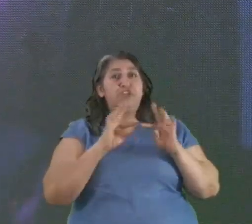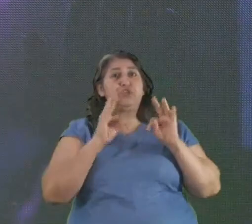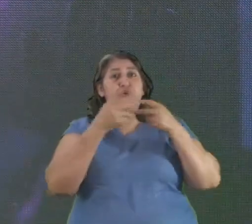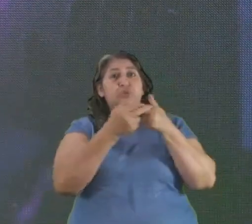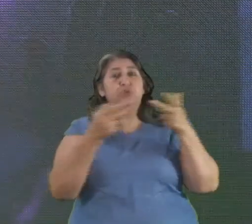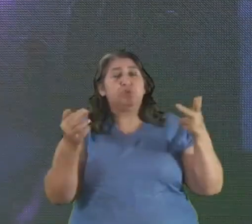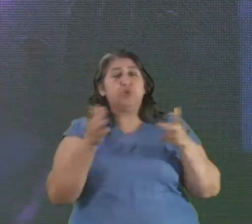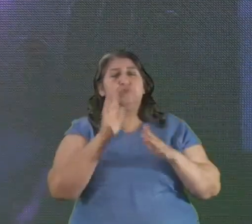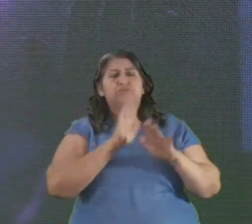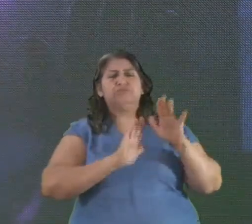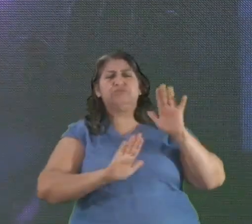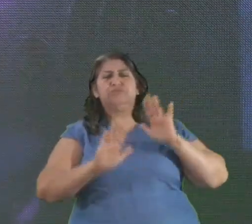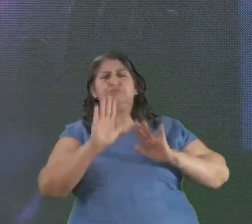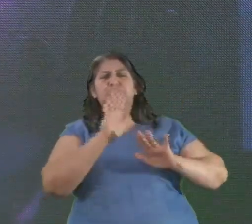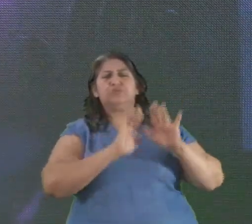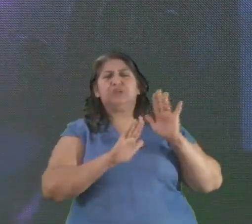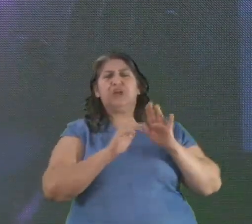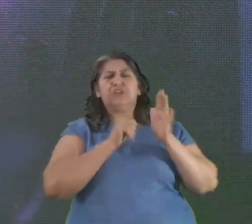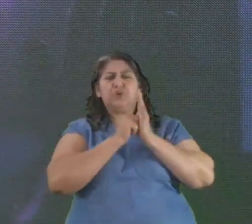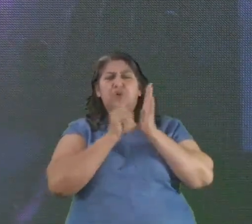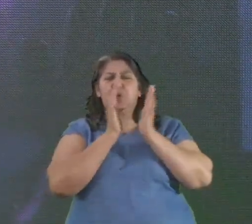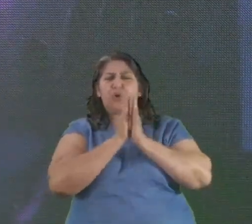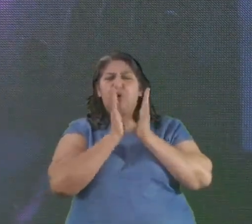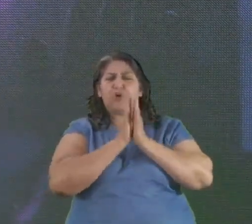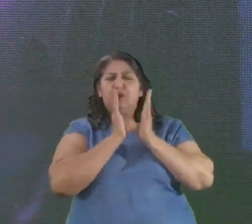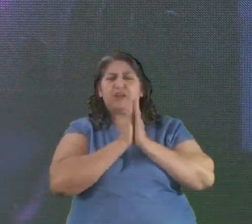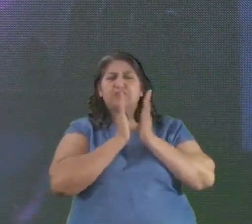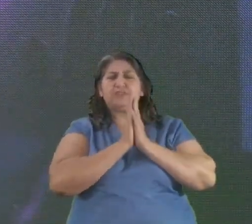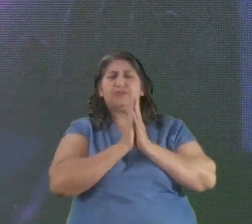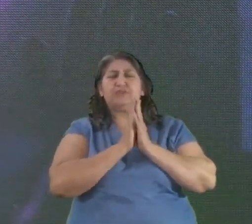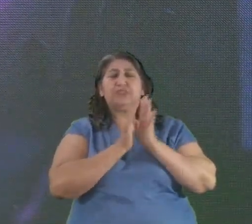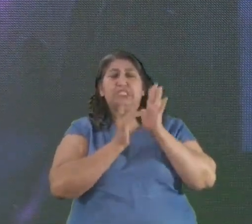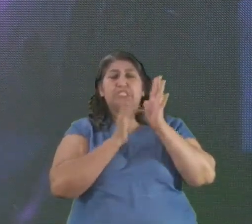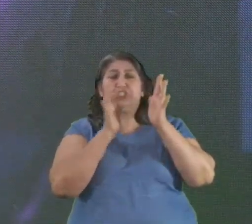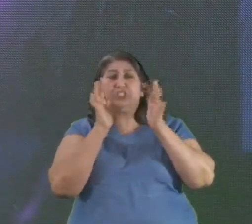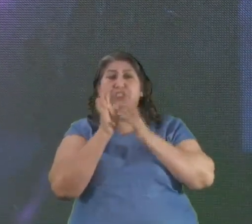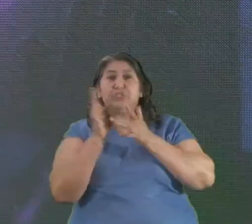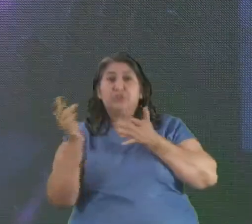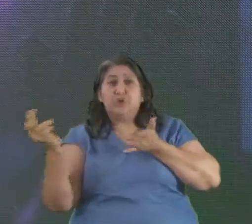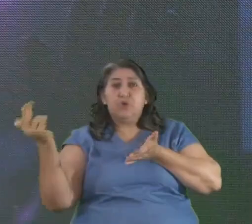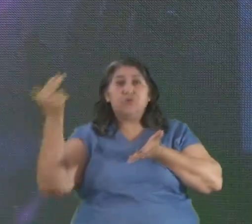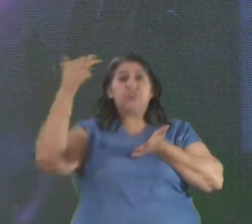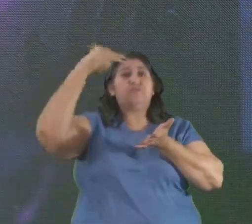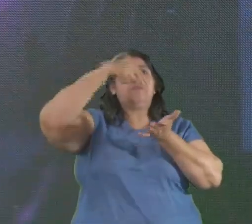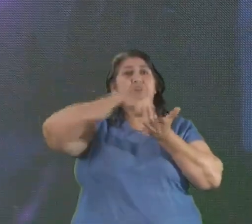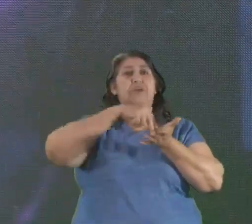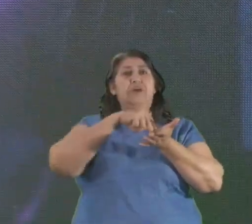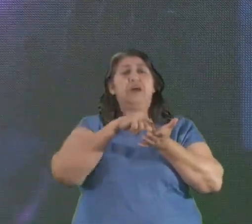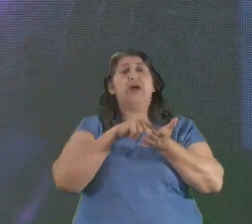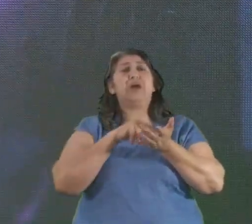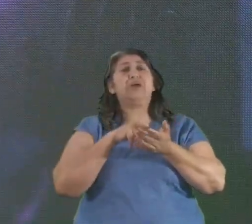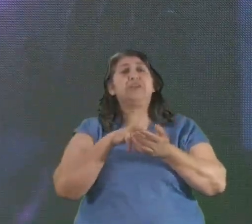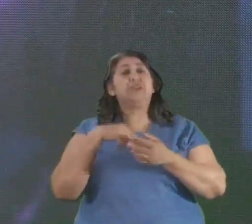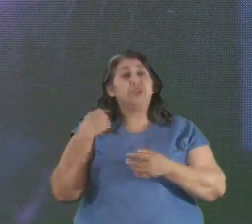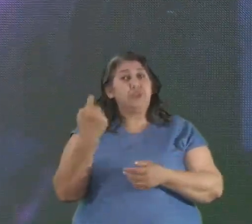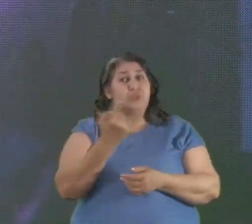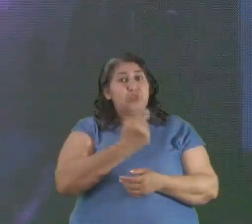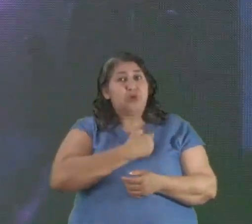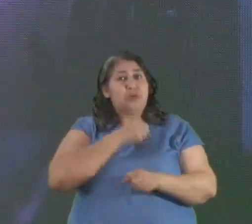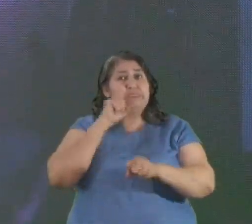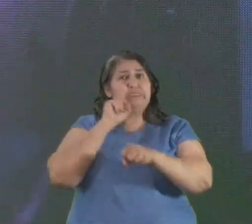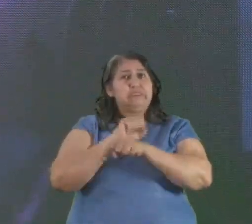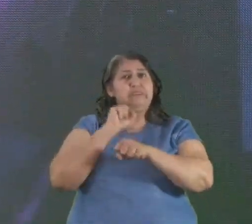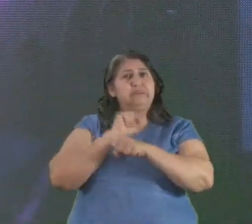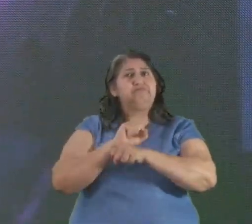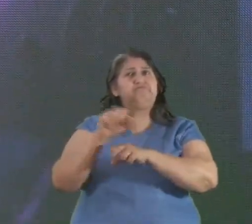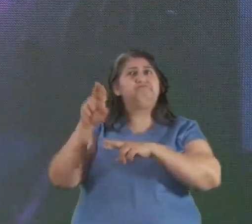sede sóbrios e vigiai em oração. Jesus virá. Nós